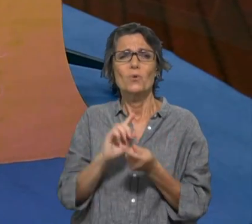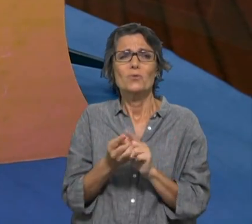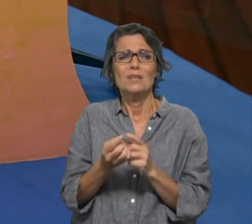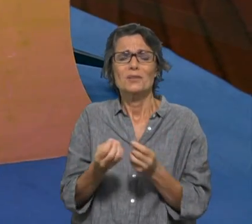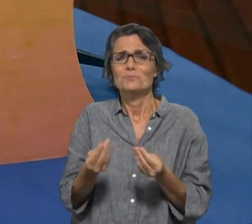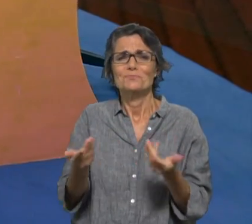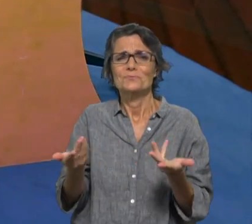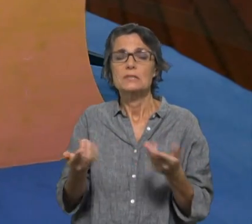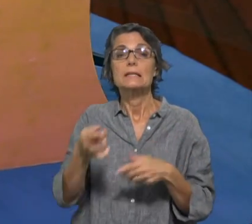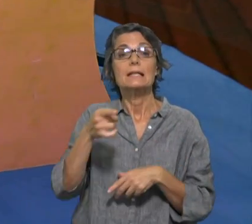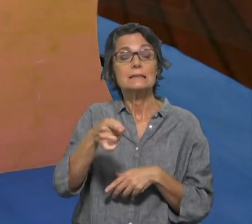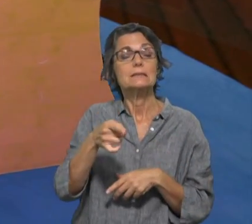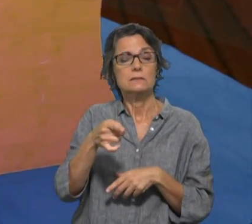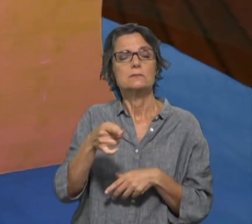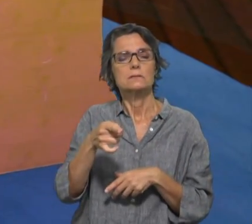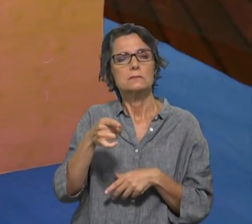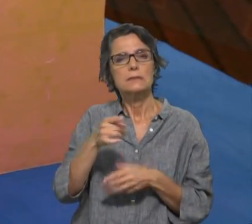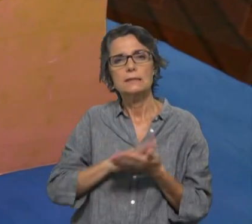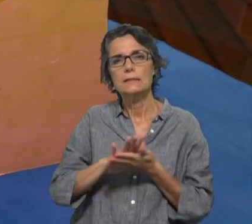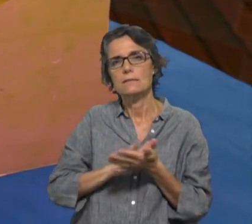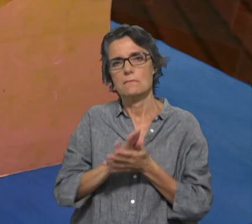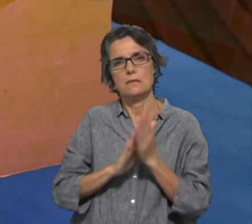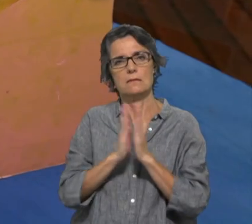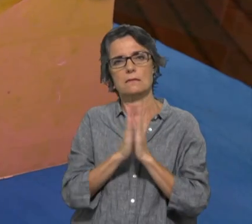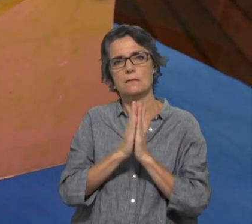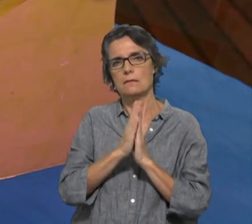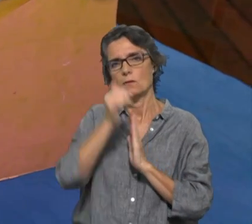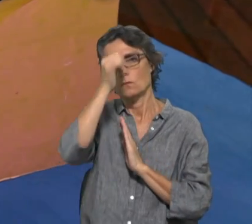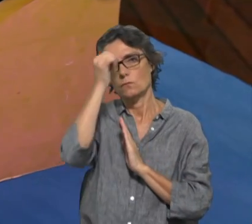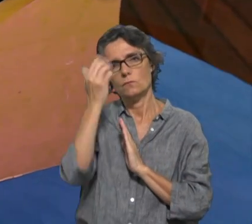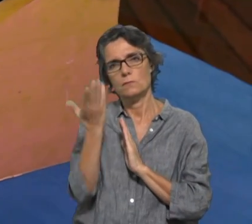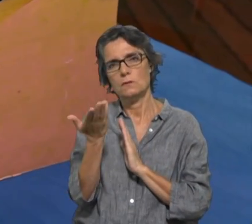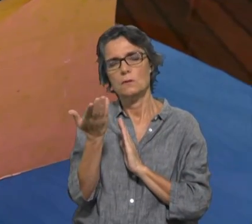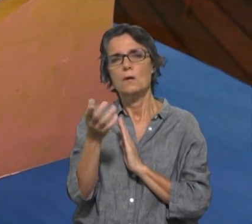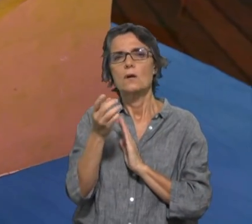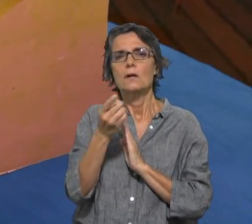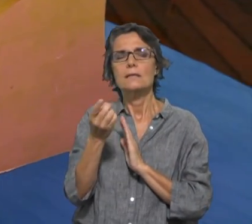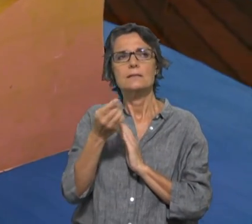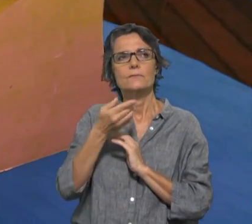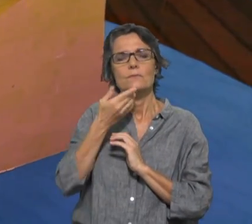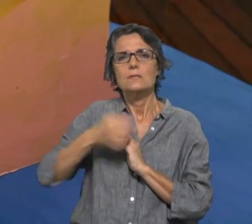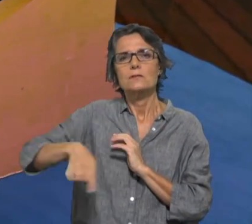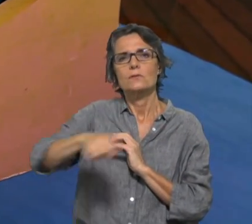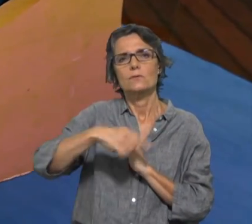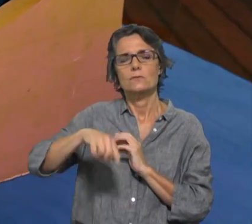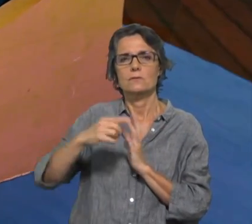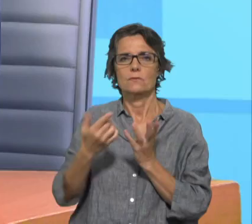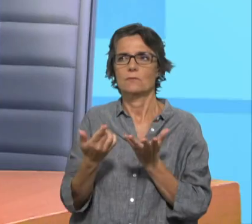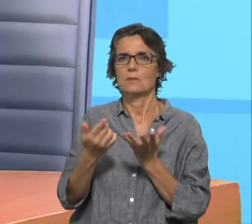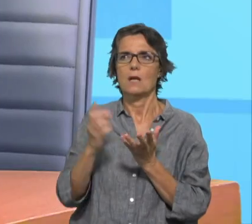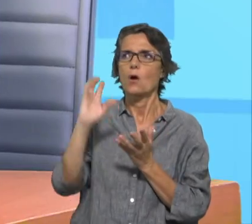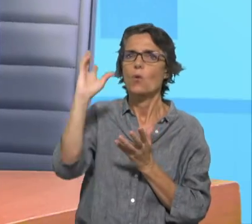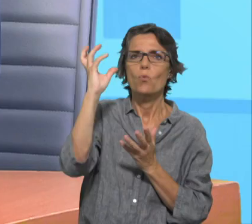grande mistério da própria Eucaristia. E esta experiência universal de várias culturas,